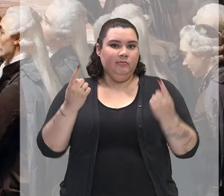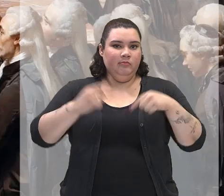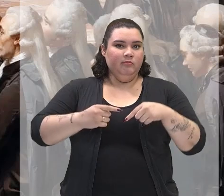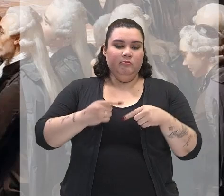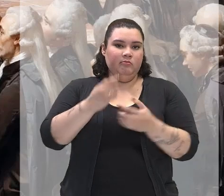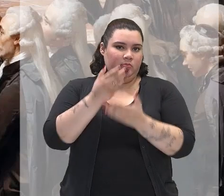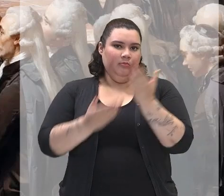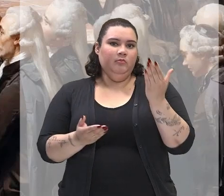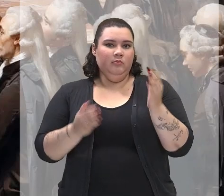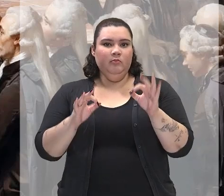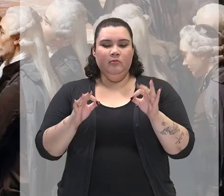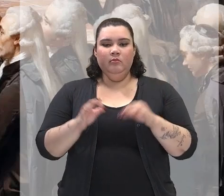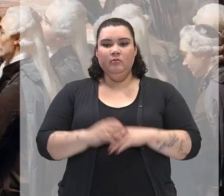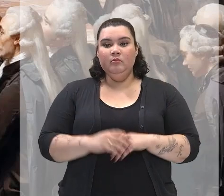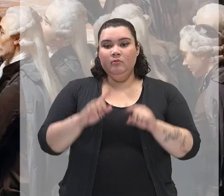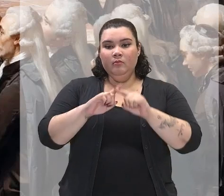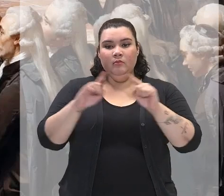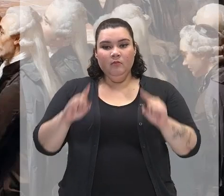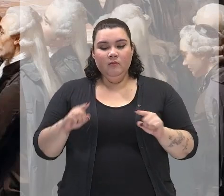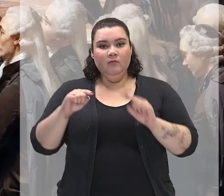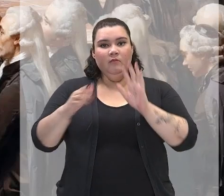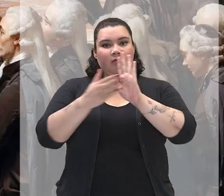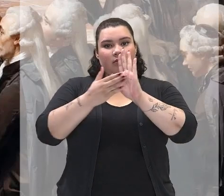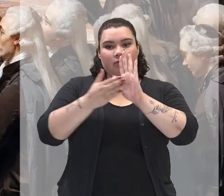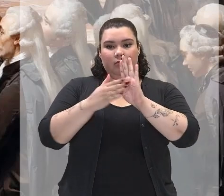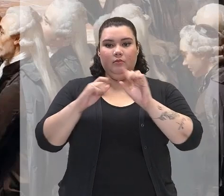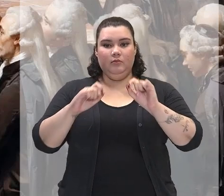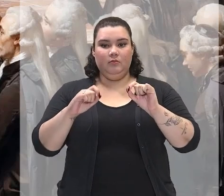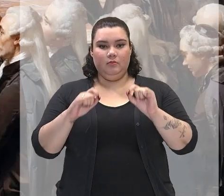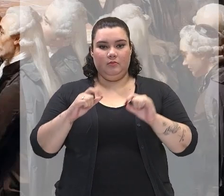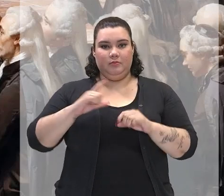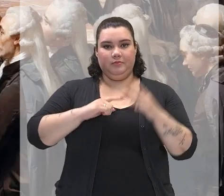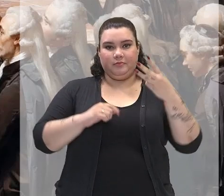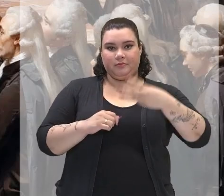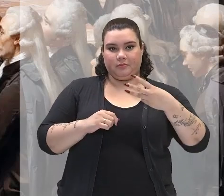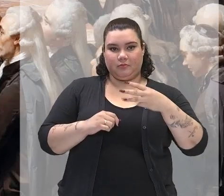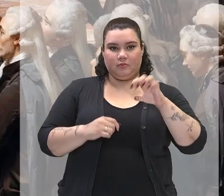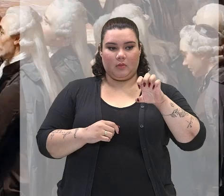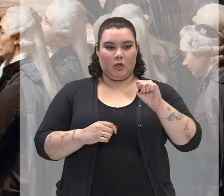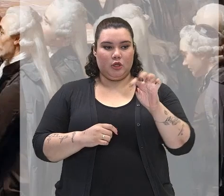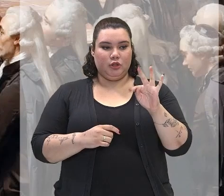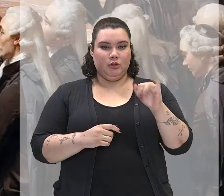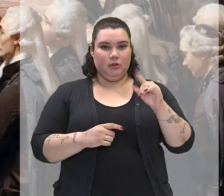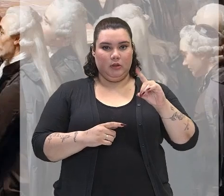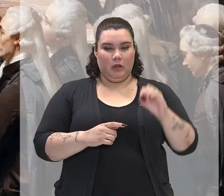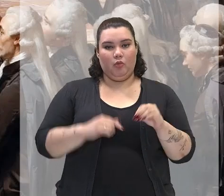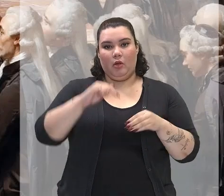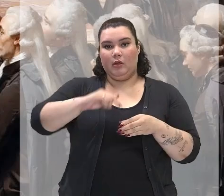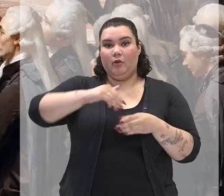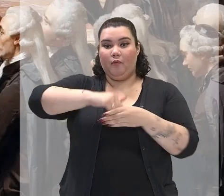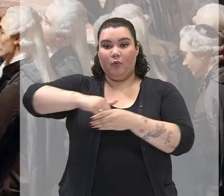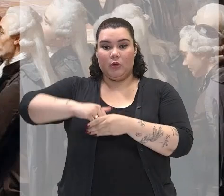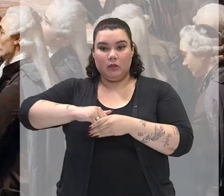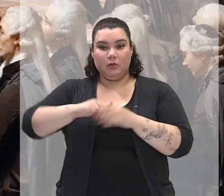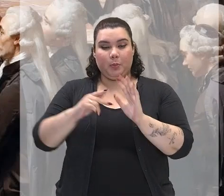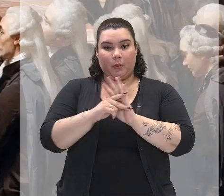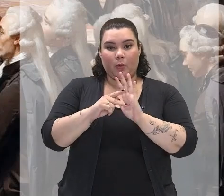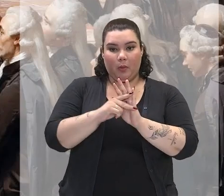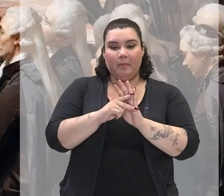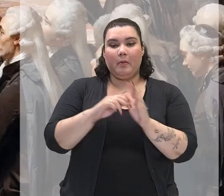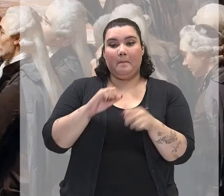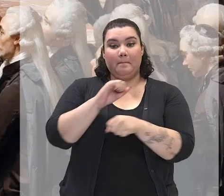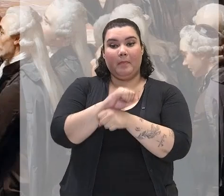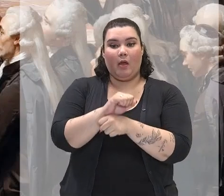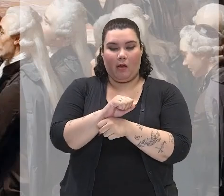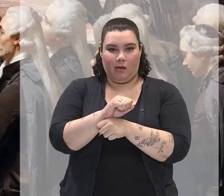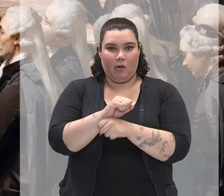vencer. Mas é aí que surge a proposta do terceiro estado de fazer com que nessas votações parasse de valer o